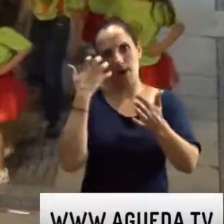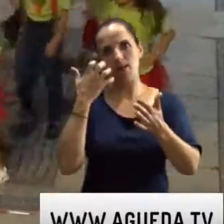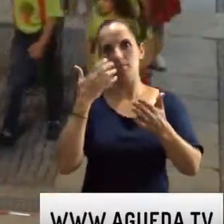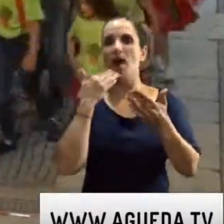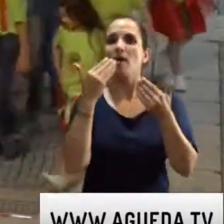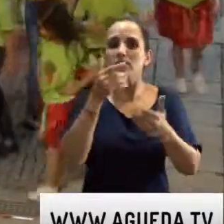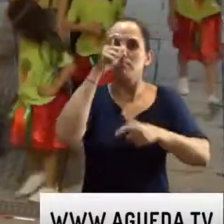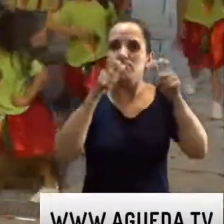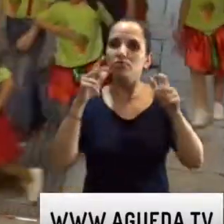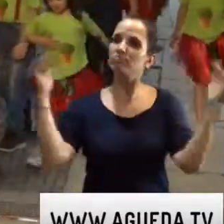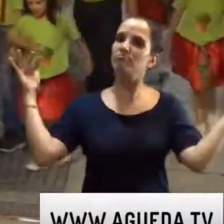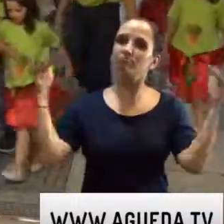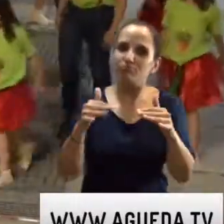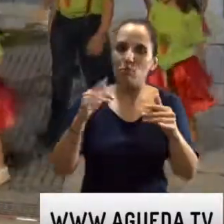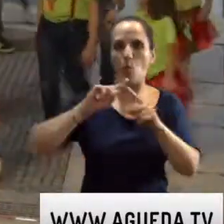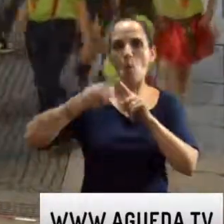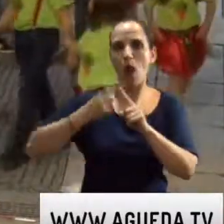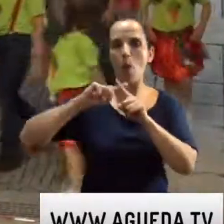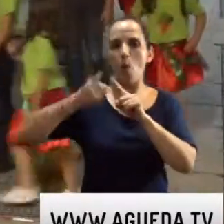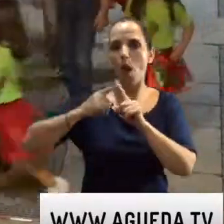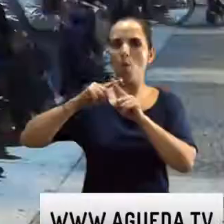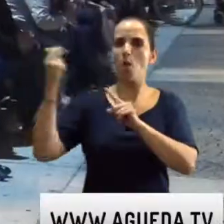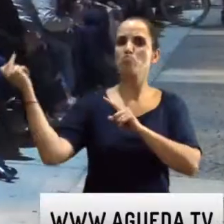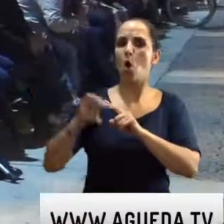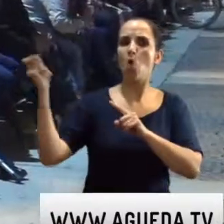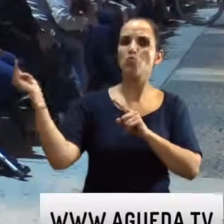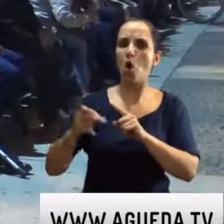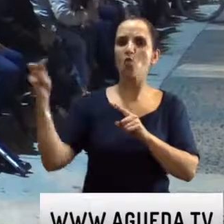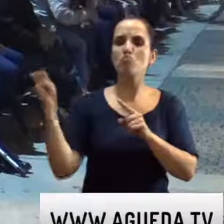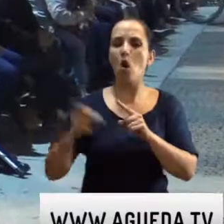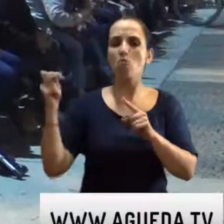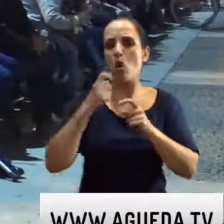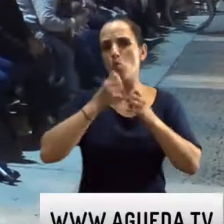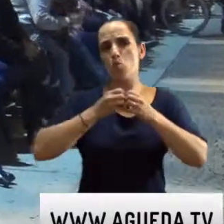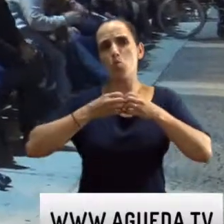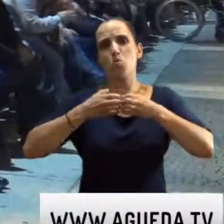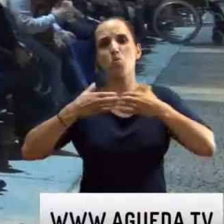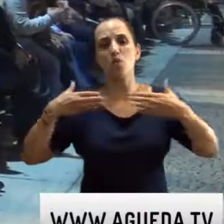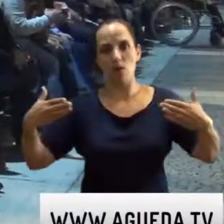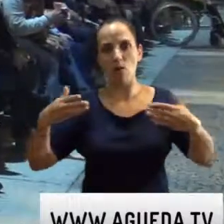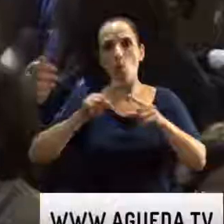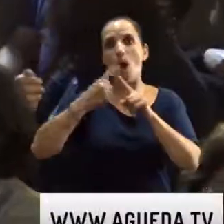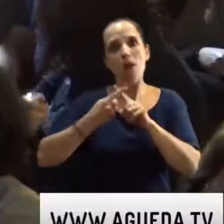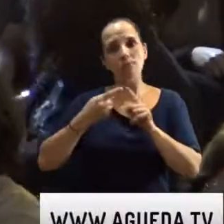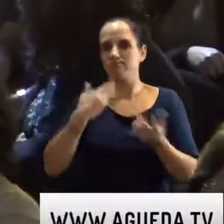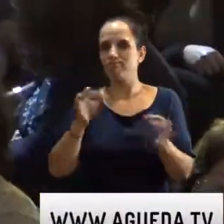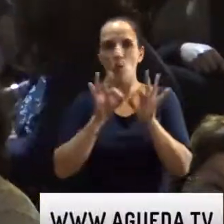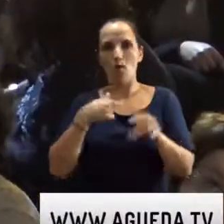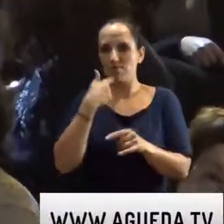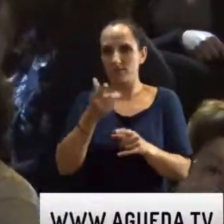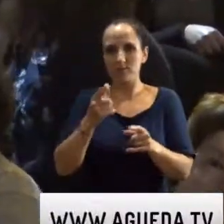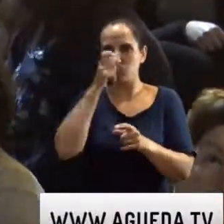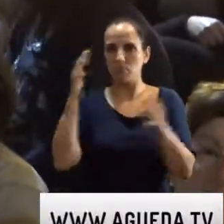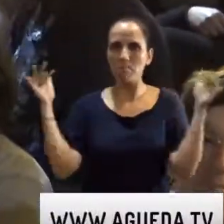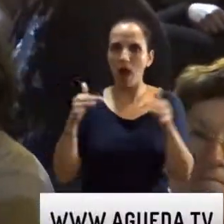e um agradecimento ao público, porque todos os anos aqui vêm em grande número e, como digo, cada ano que passa são mais